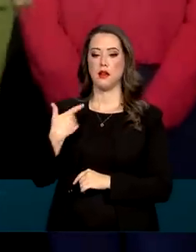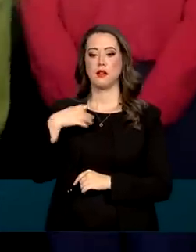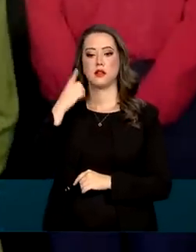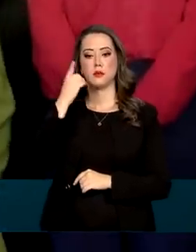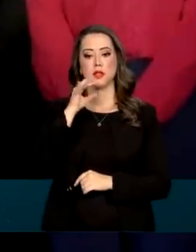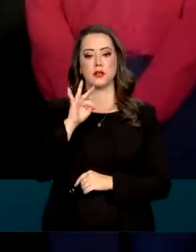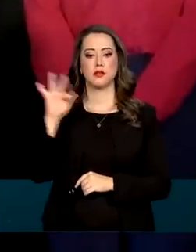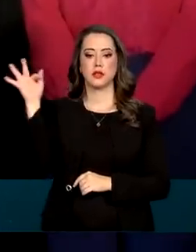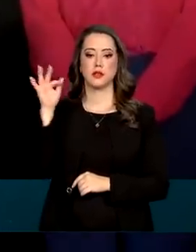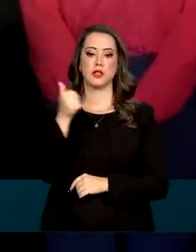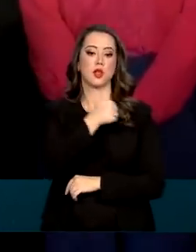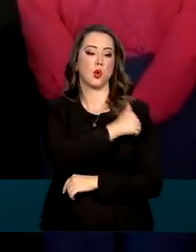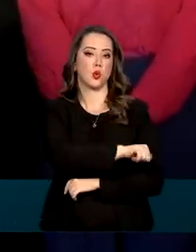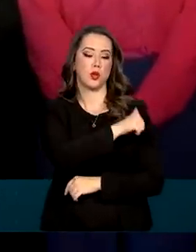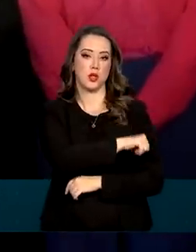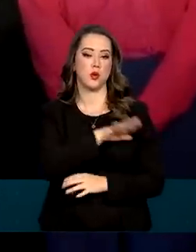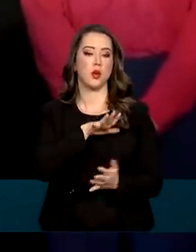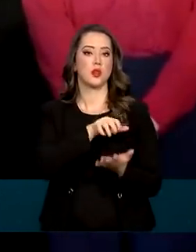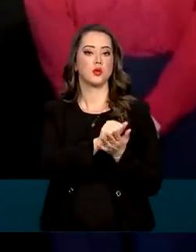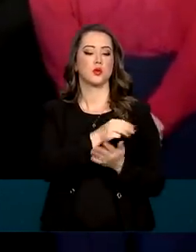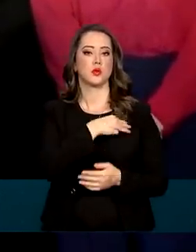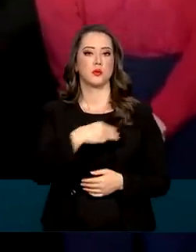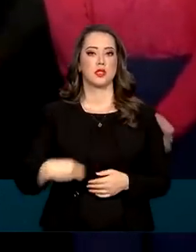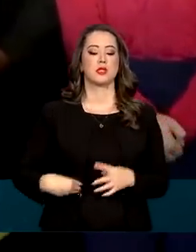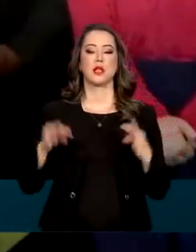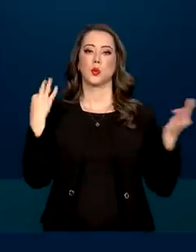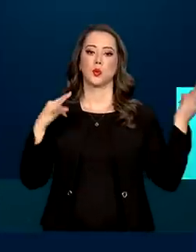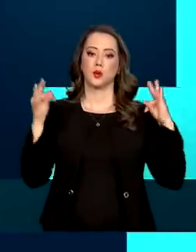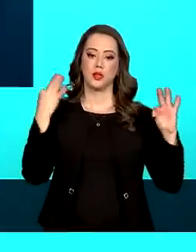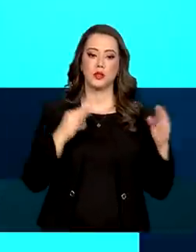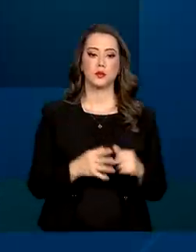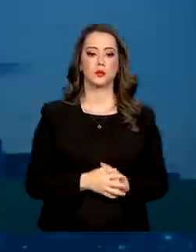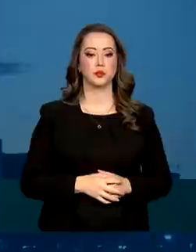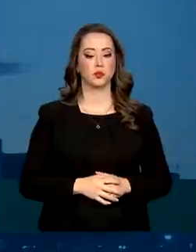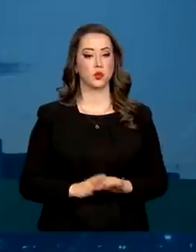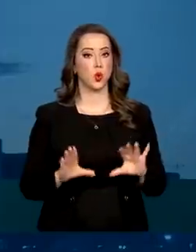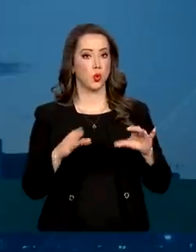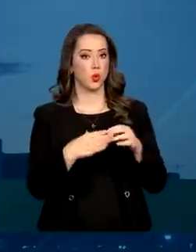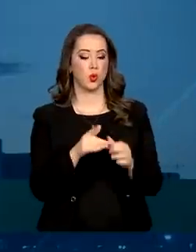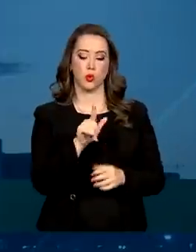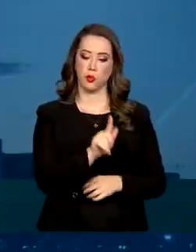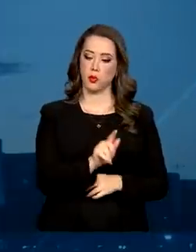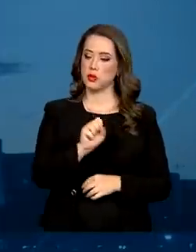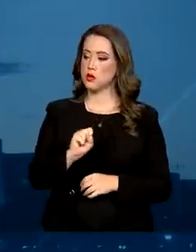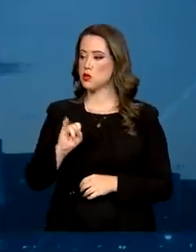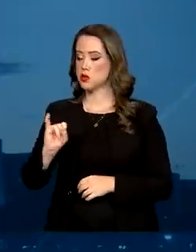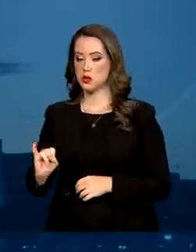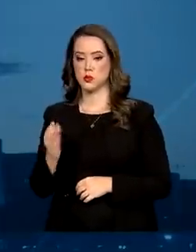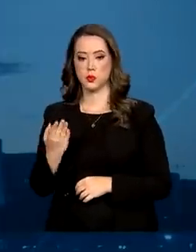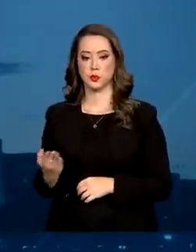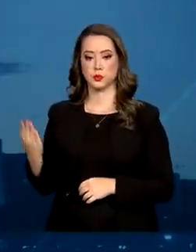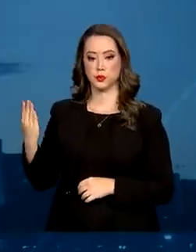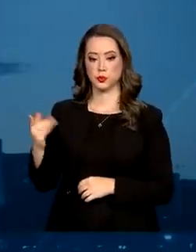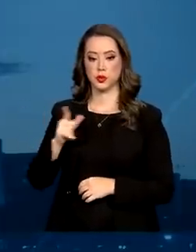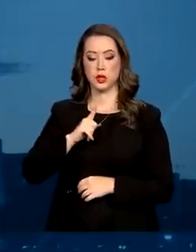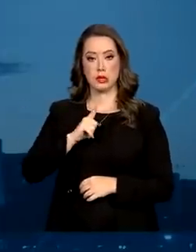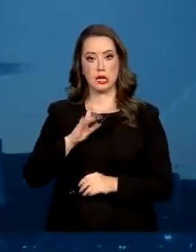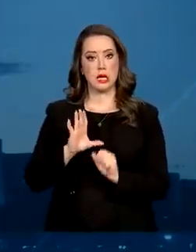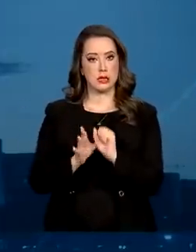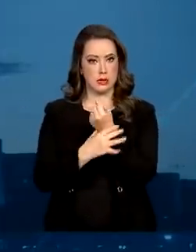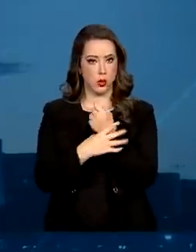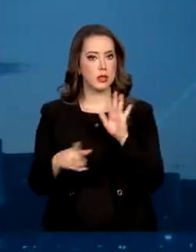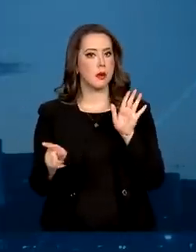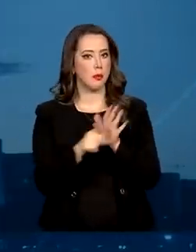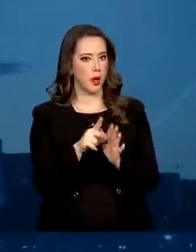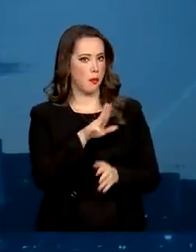Eleita pelo Rio de Janeiro assume o Ministério do Turismo o gabinete de segurança institucional que cuida da segurança do